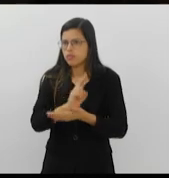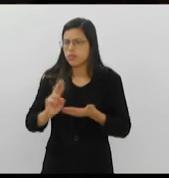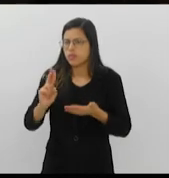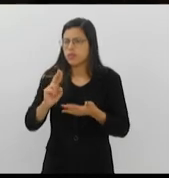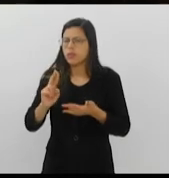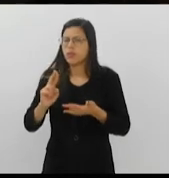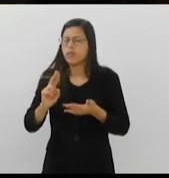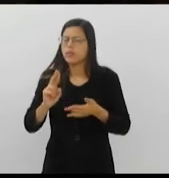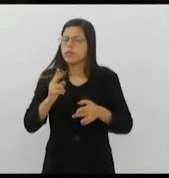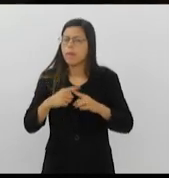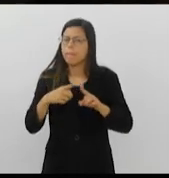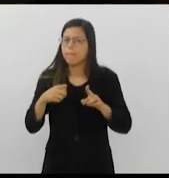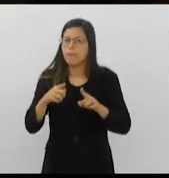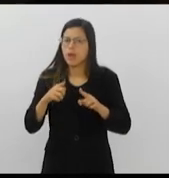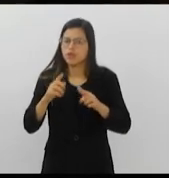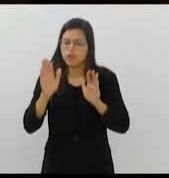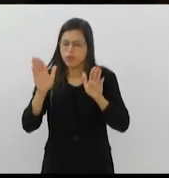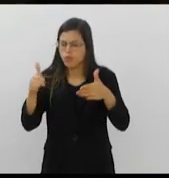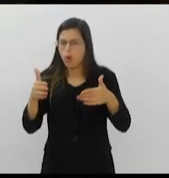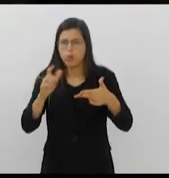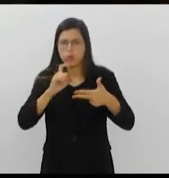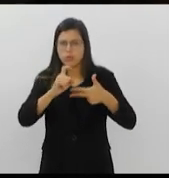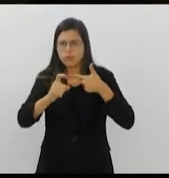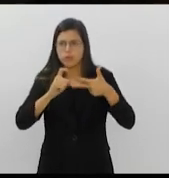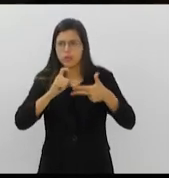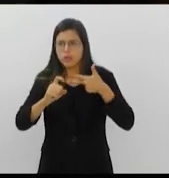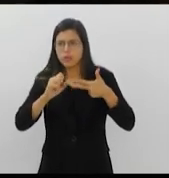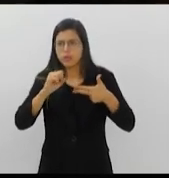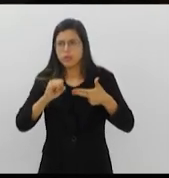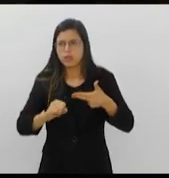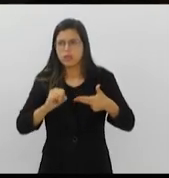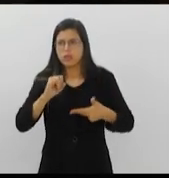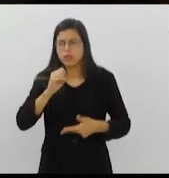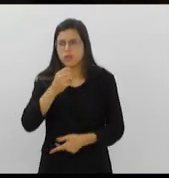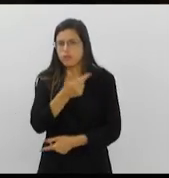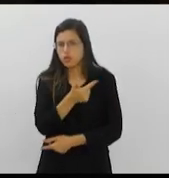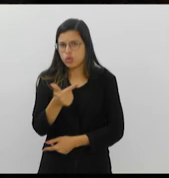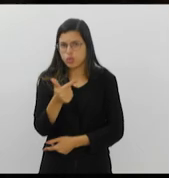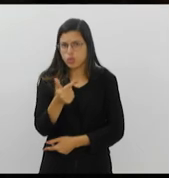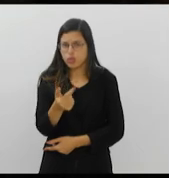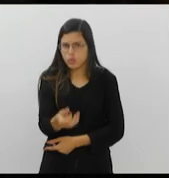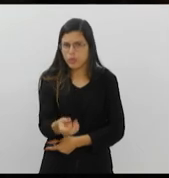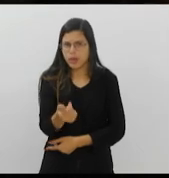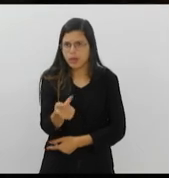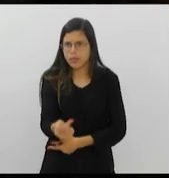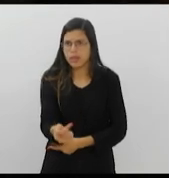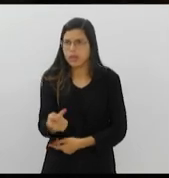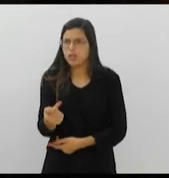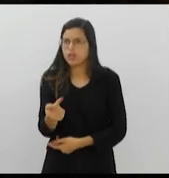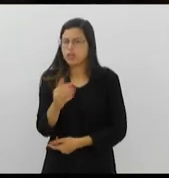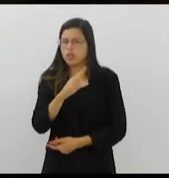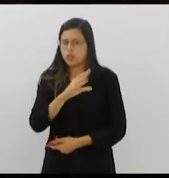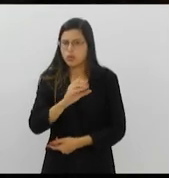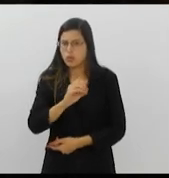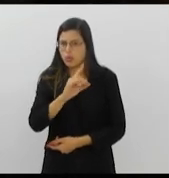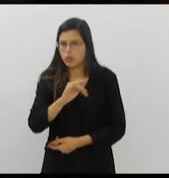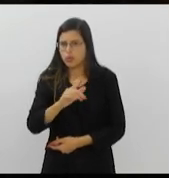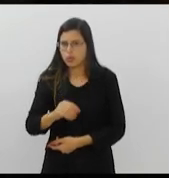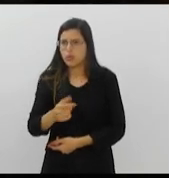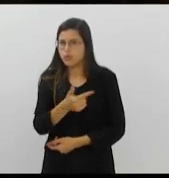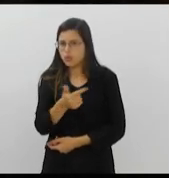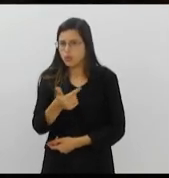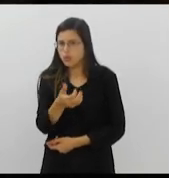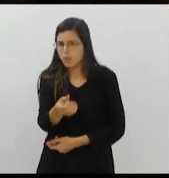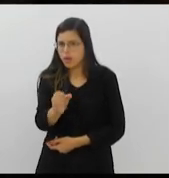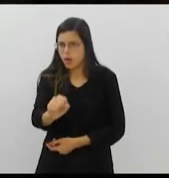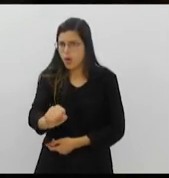Poder Executivo, se o Código de Permanência 2267, bem como o Código 2268, que são códigos